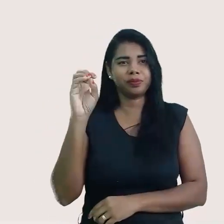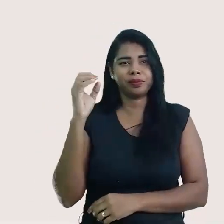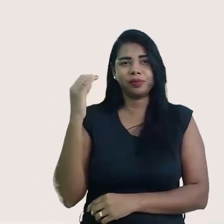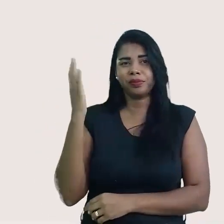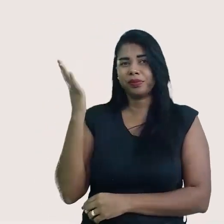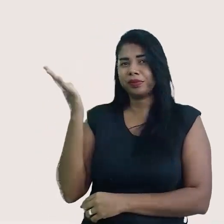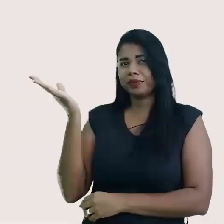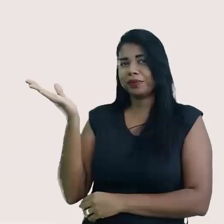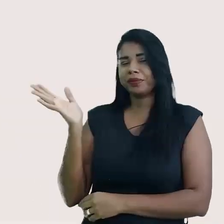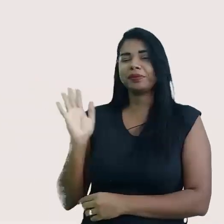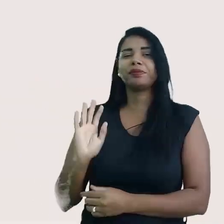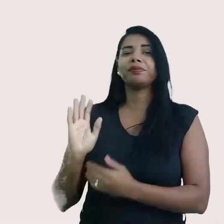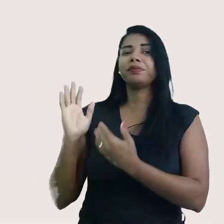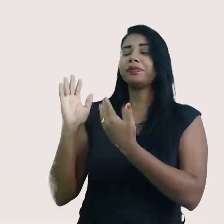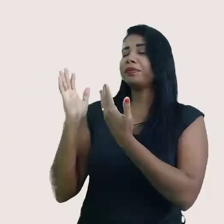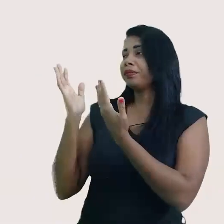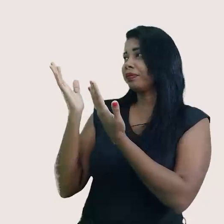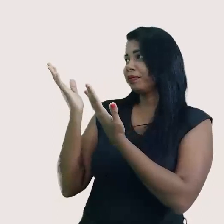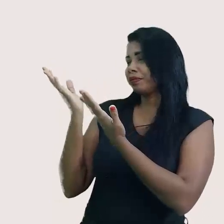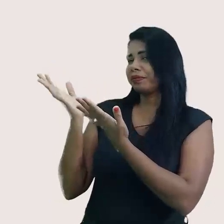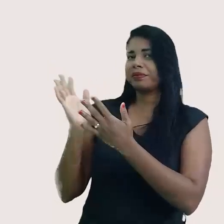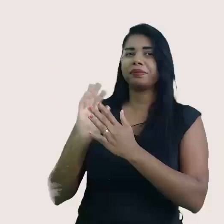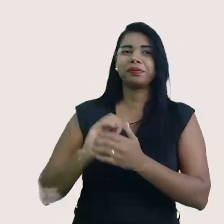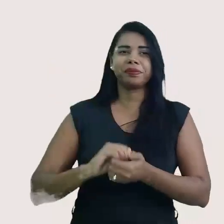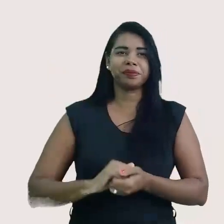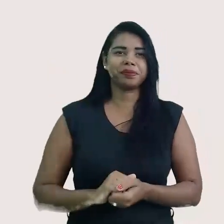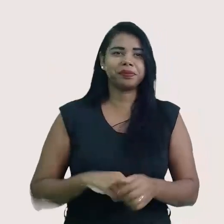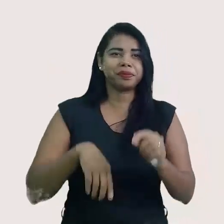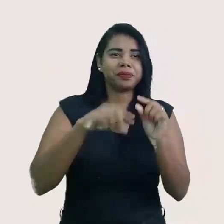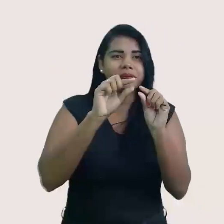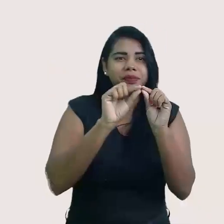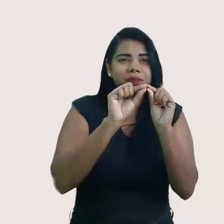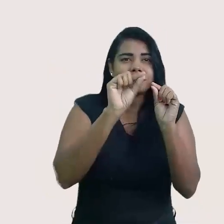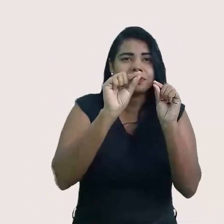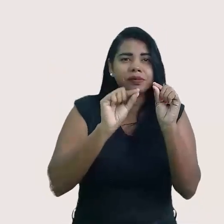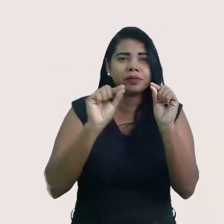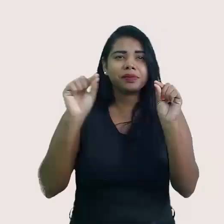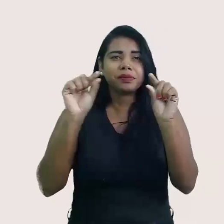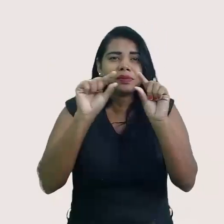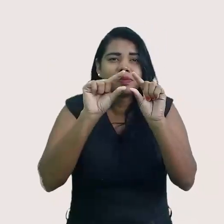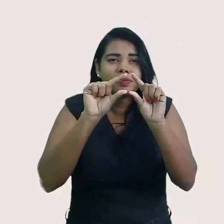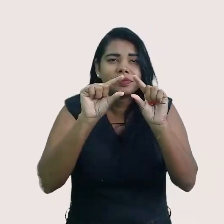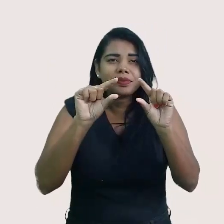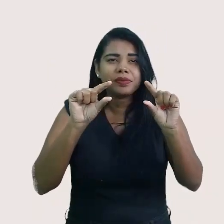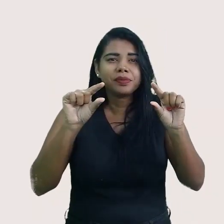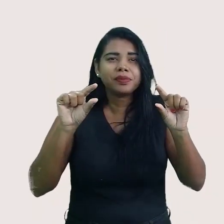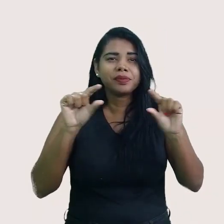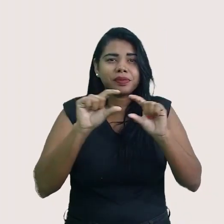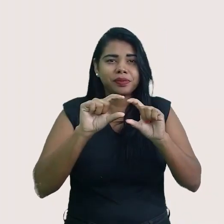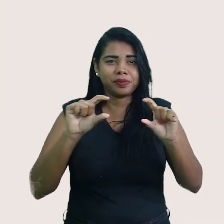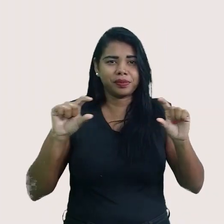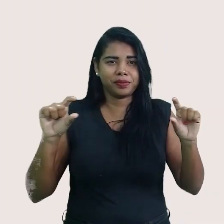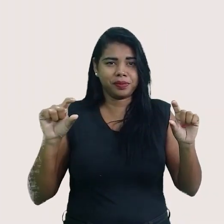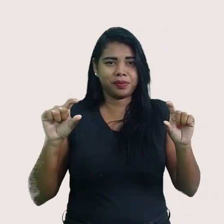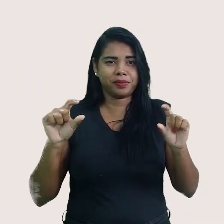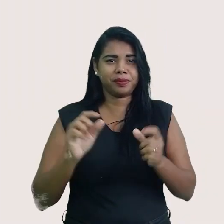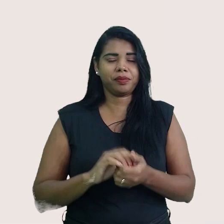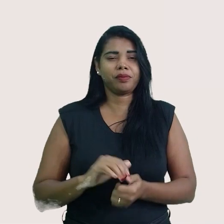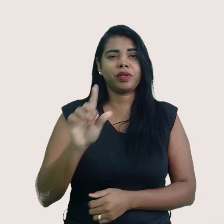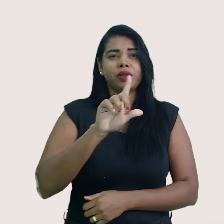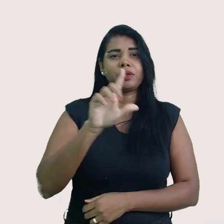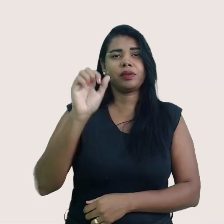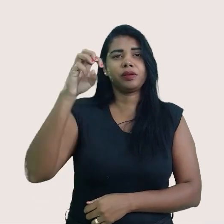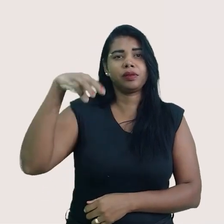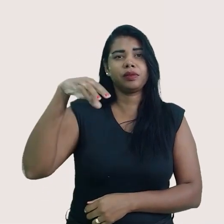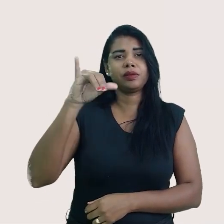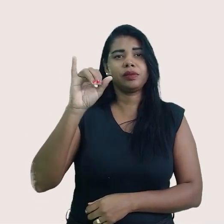ele põe essa imagem, expressa o termo do comprimento de onda da espessura mínima em função do lambda.